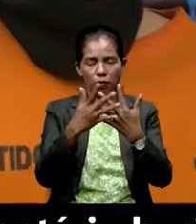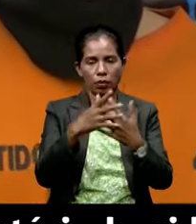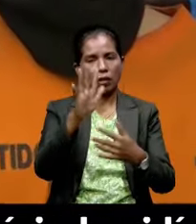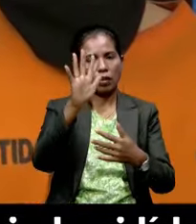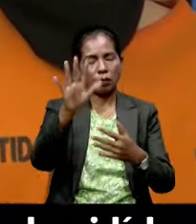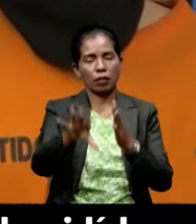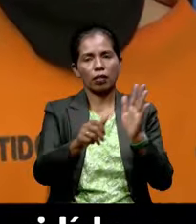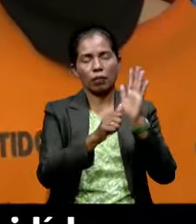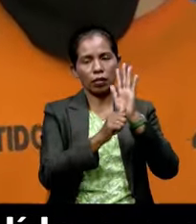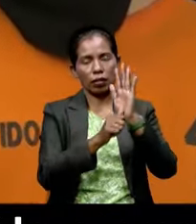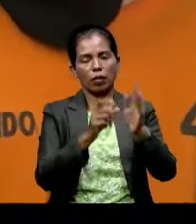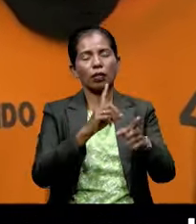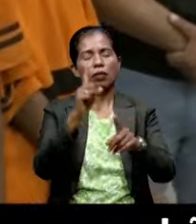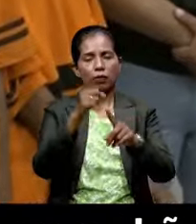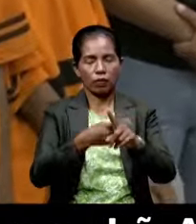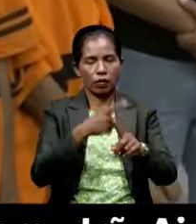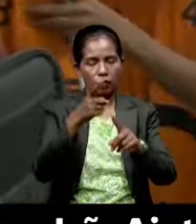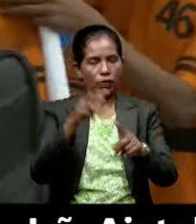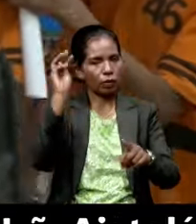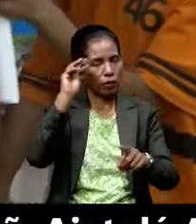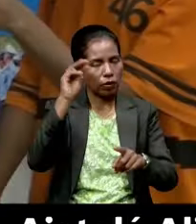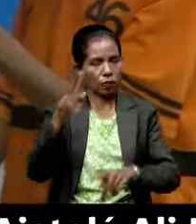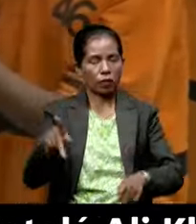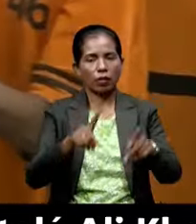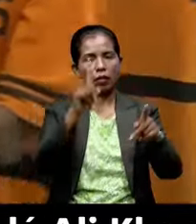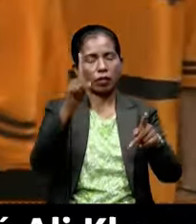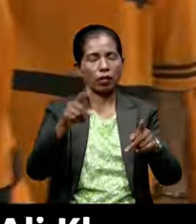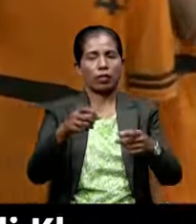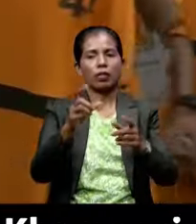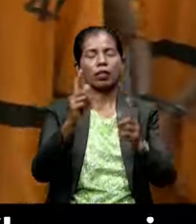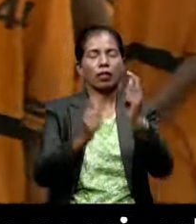reta na apresentação periódica para o Ministério Público, no ida selo tribunal